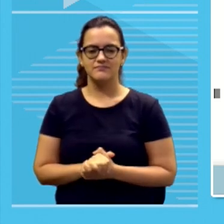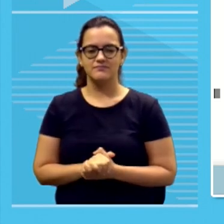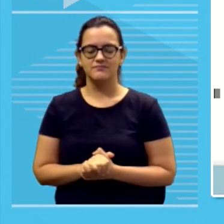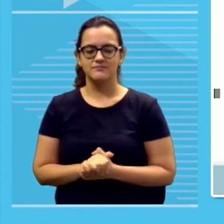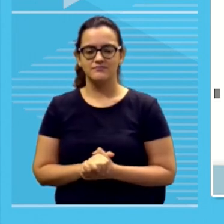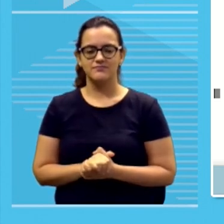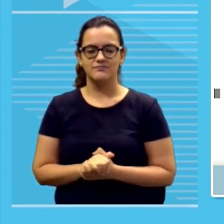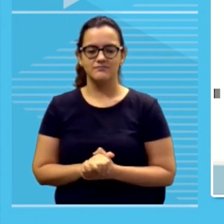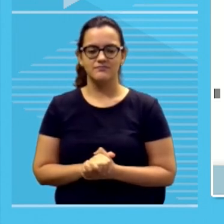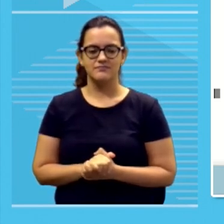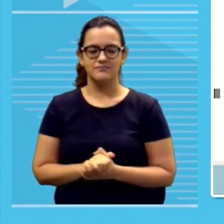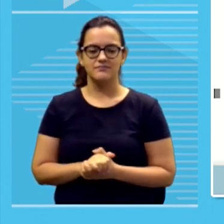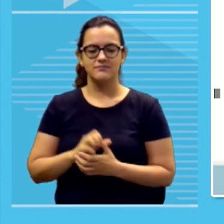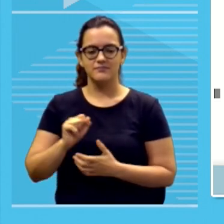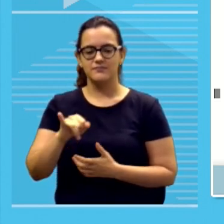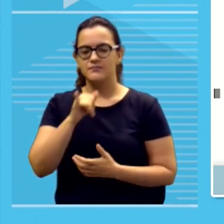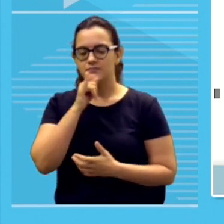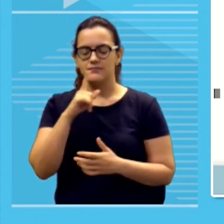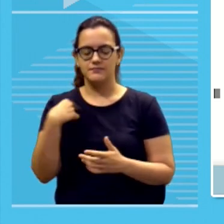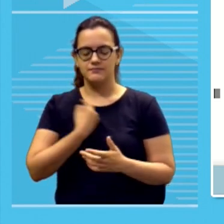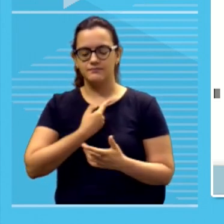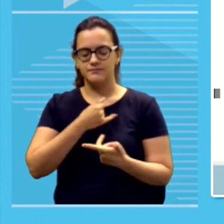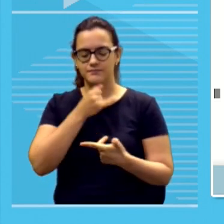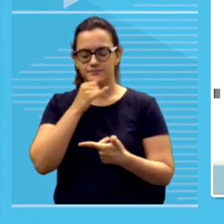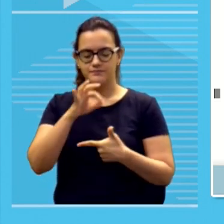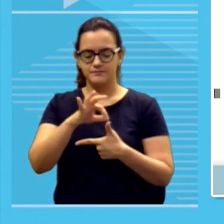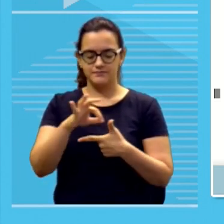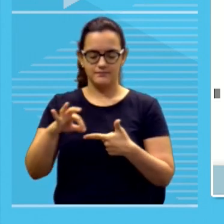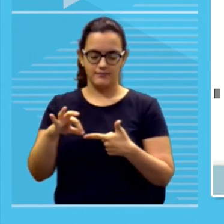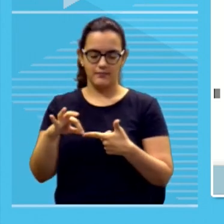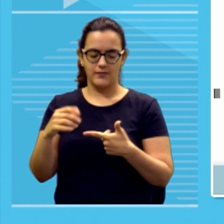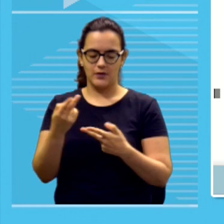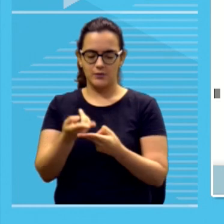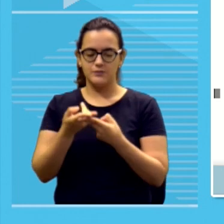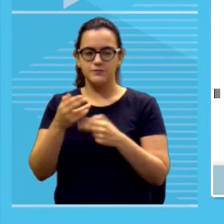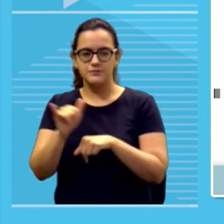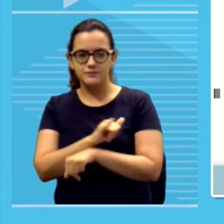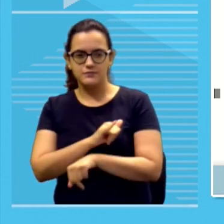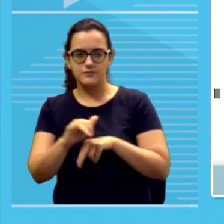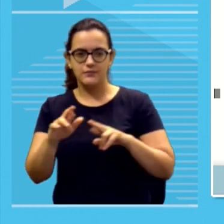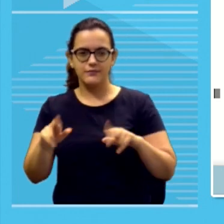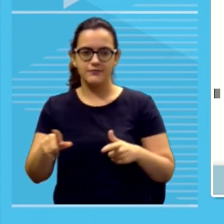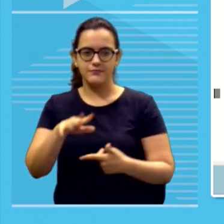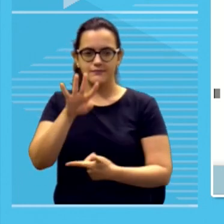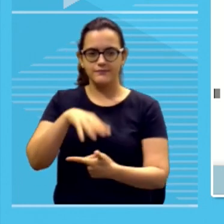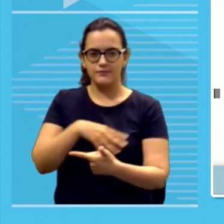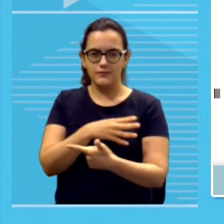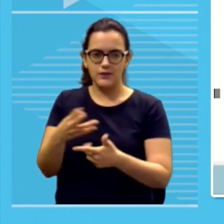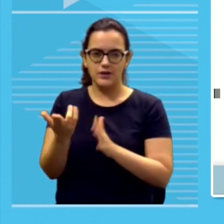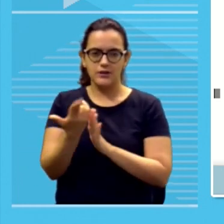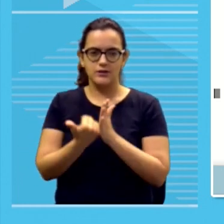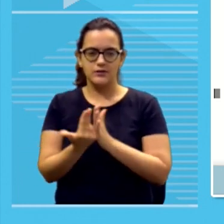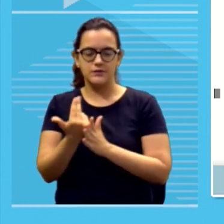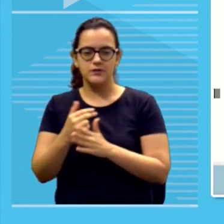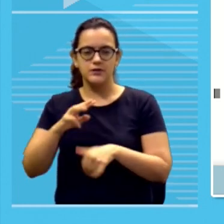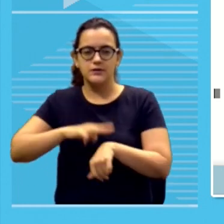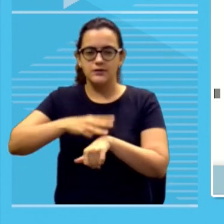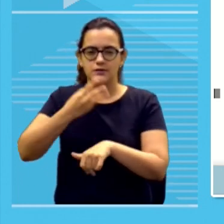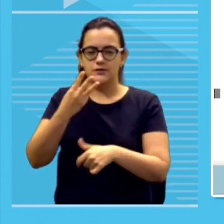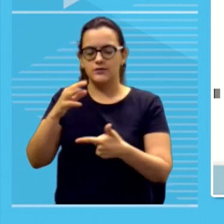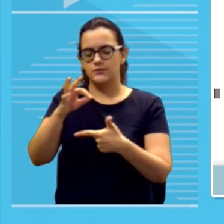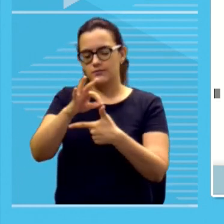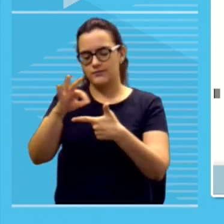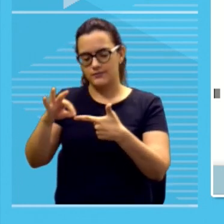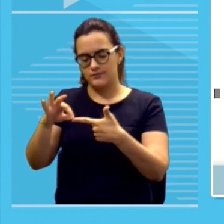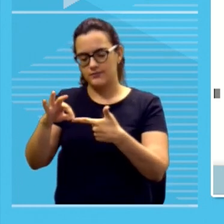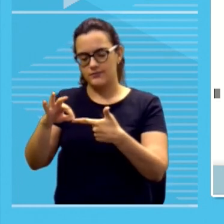podia ser que vocês não colocassem os espaçamentos corretos e Viesse a pegar valores incorretos para aplicação do teorema de